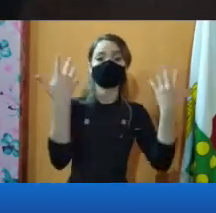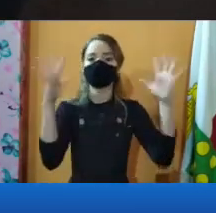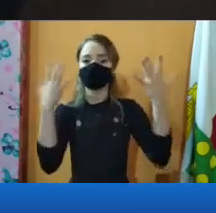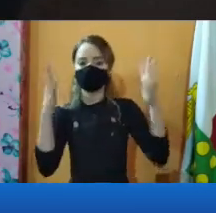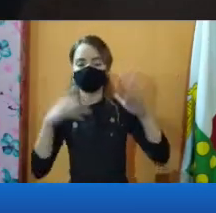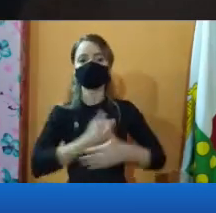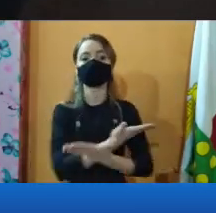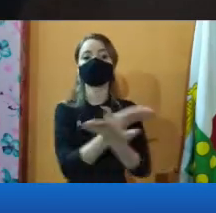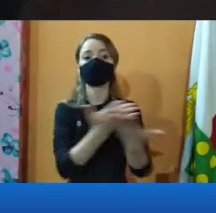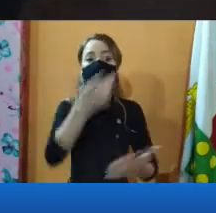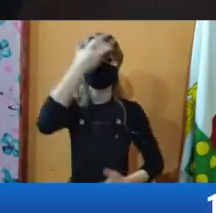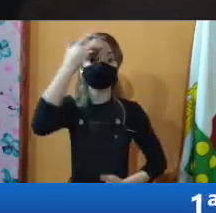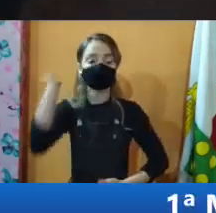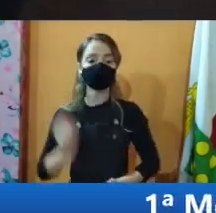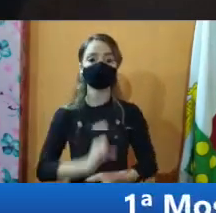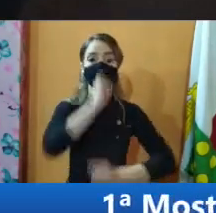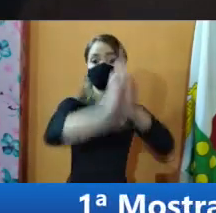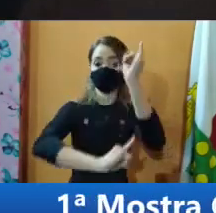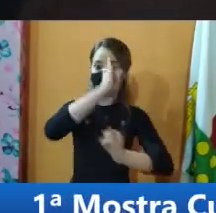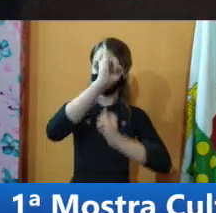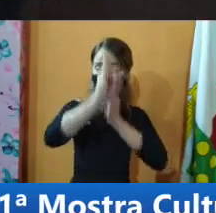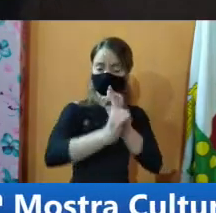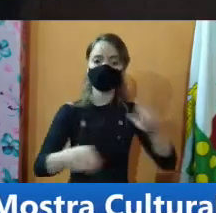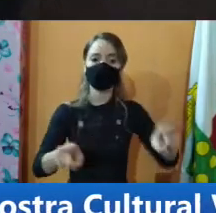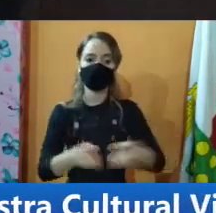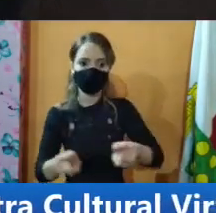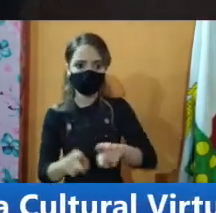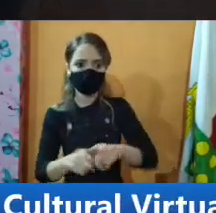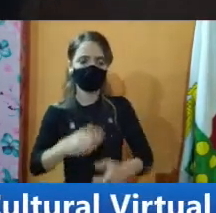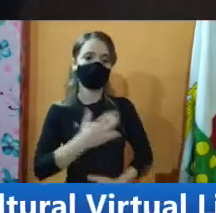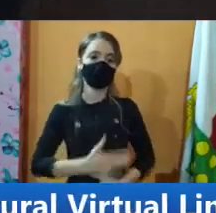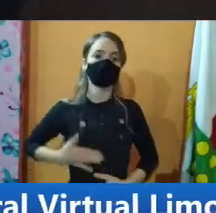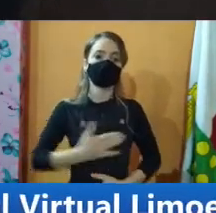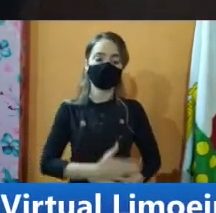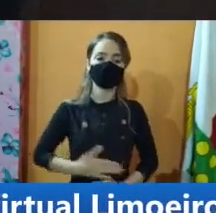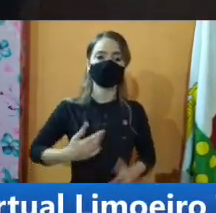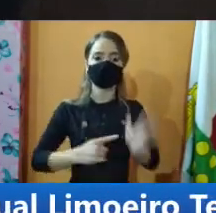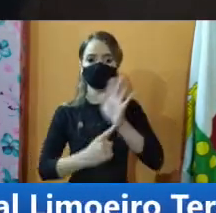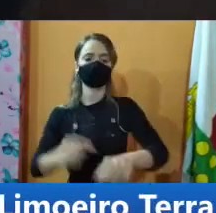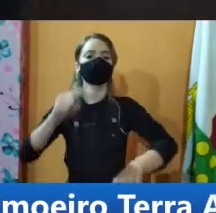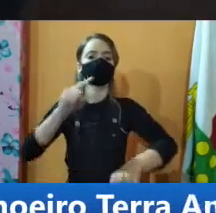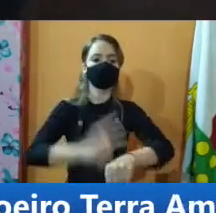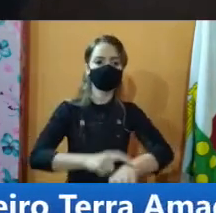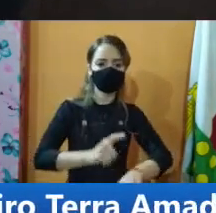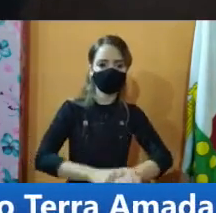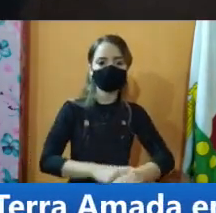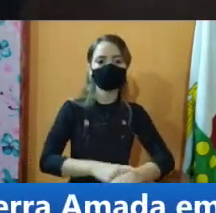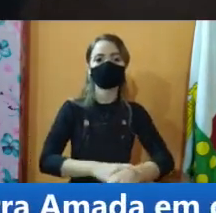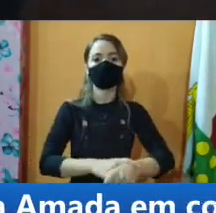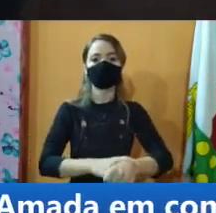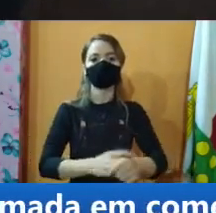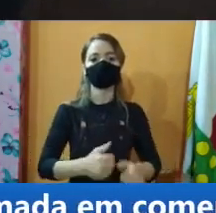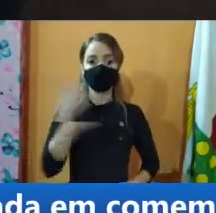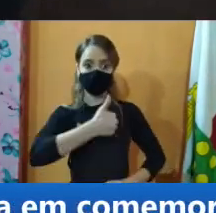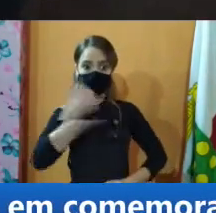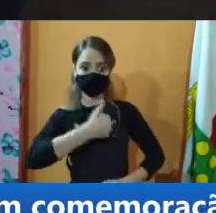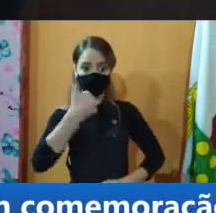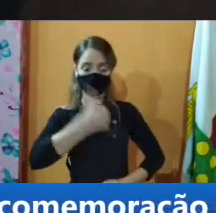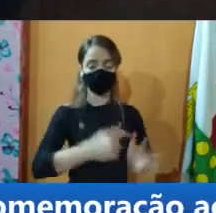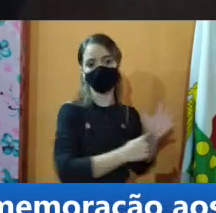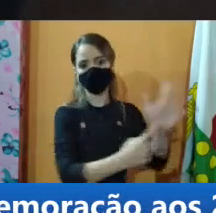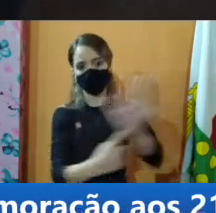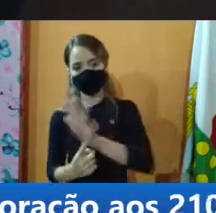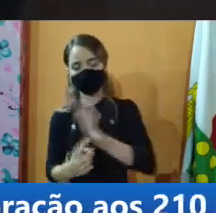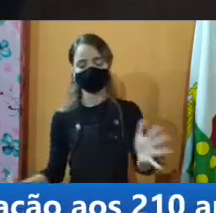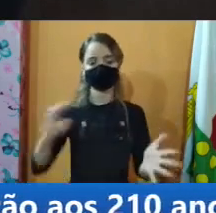que nos acompanham através das redes sociais. E é com grande prazer que realizamos oficialmente a primeira Mostra Cultural Virtual do Limoeiro